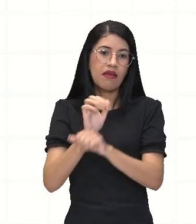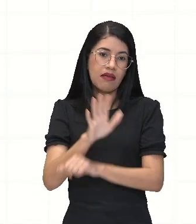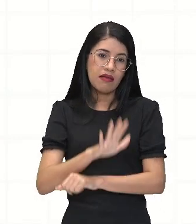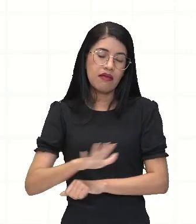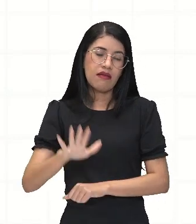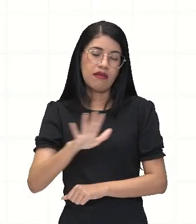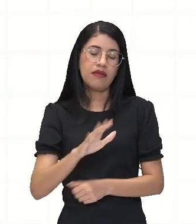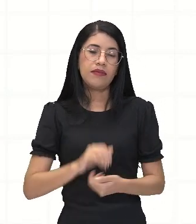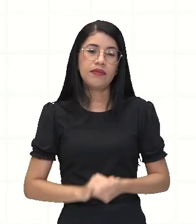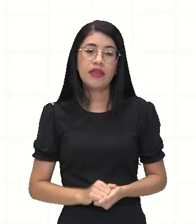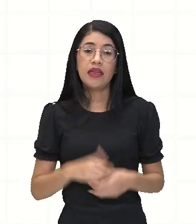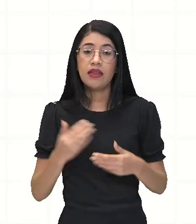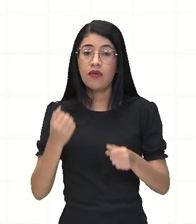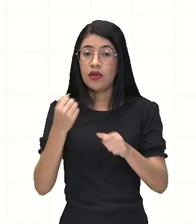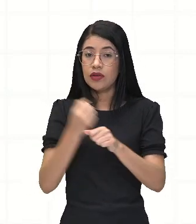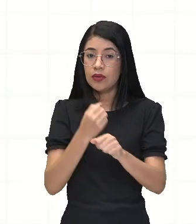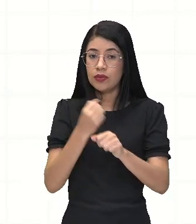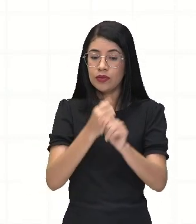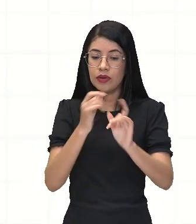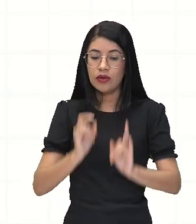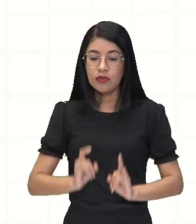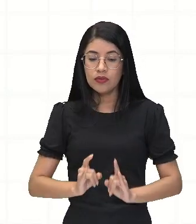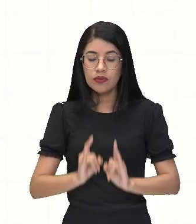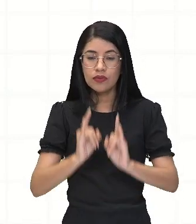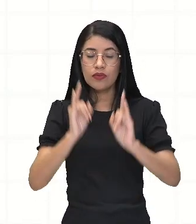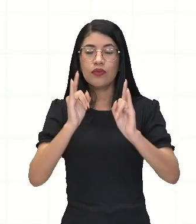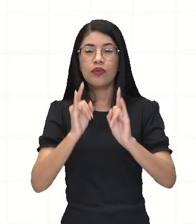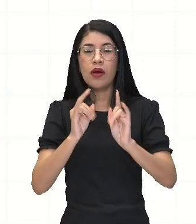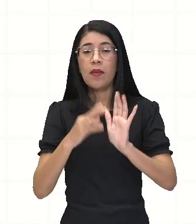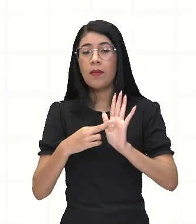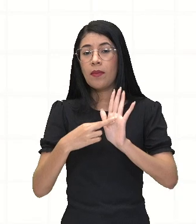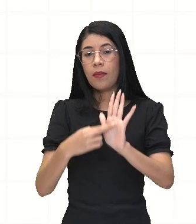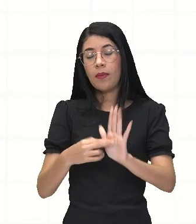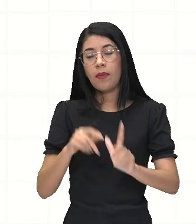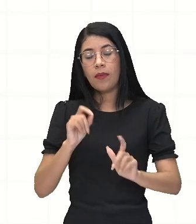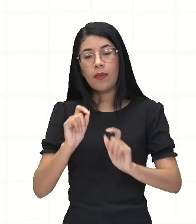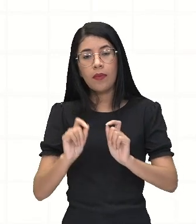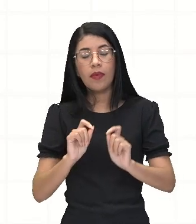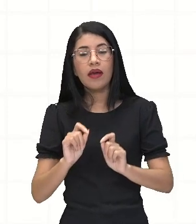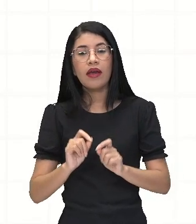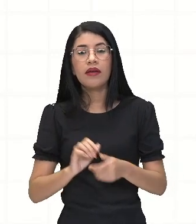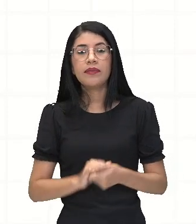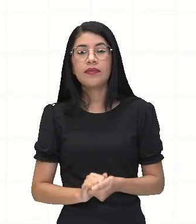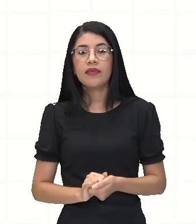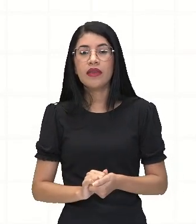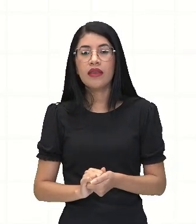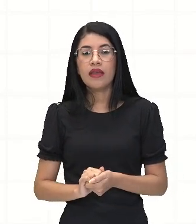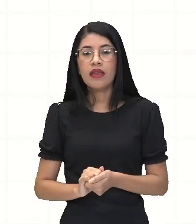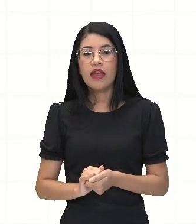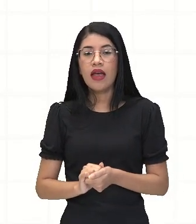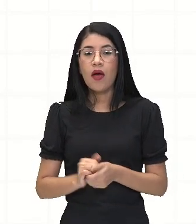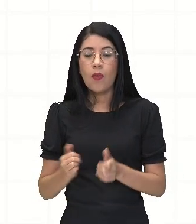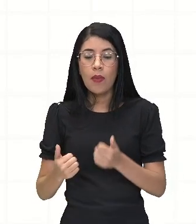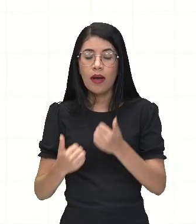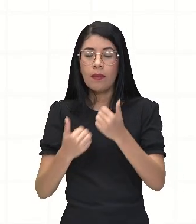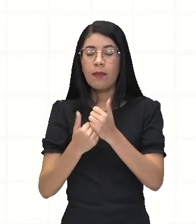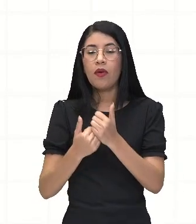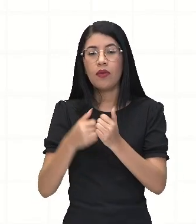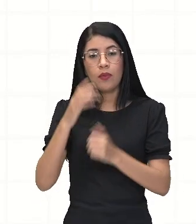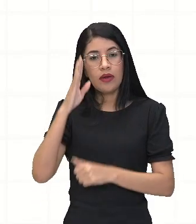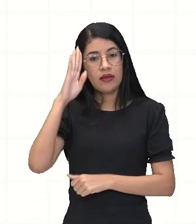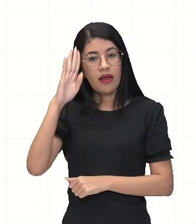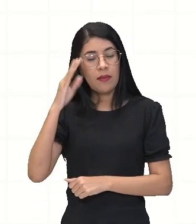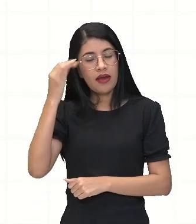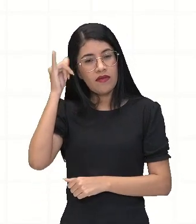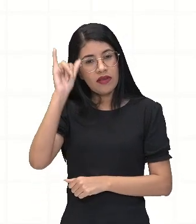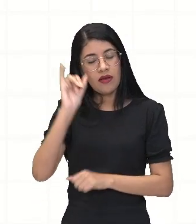a construção do Forte do Presépio, ele vai representar essa base militar para expulsar os estrangeiros